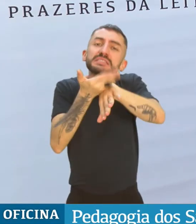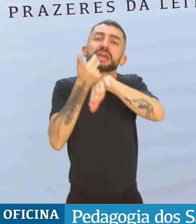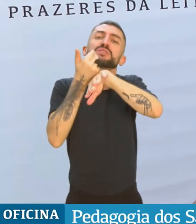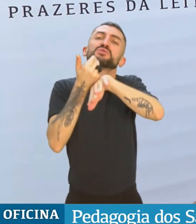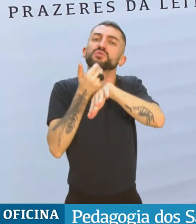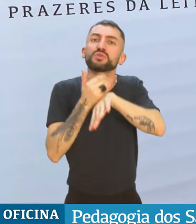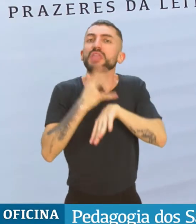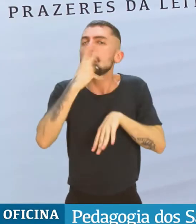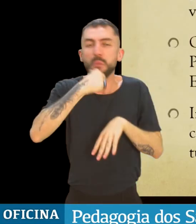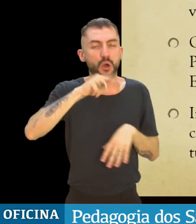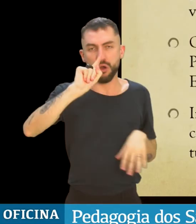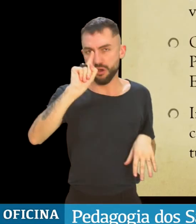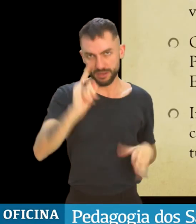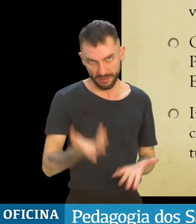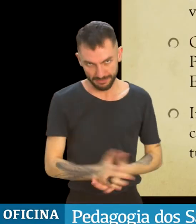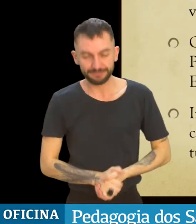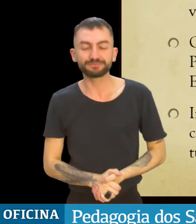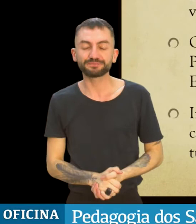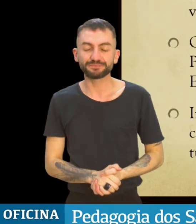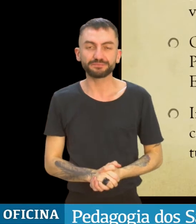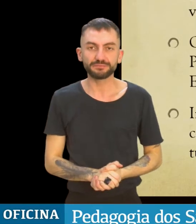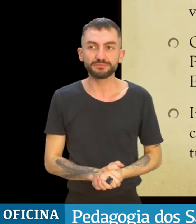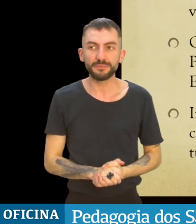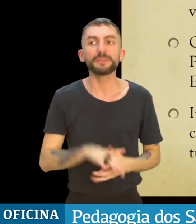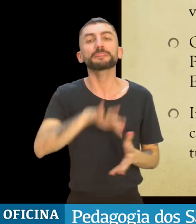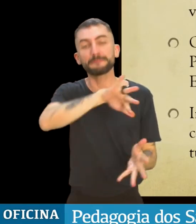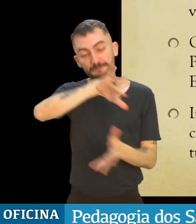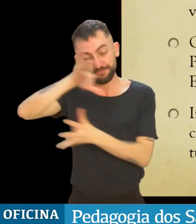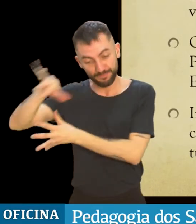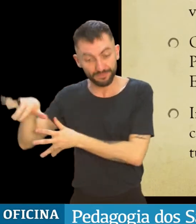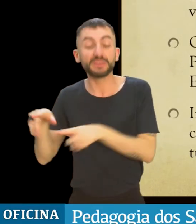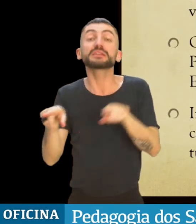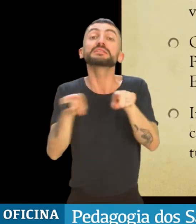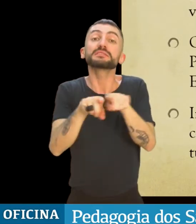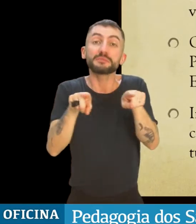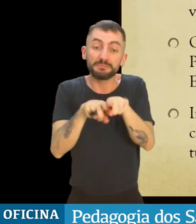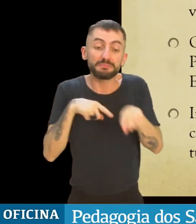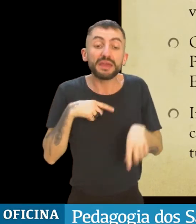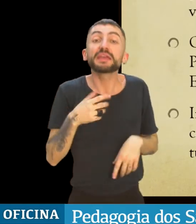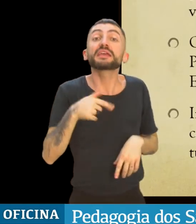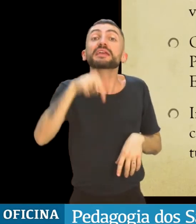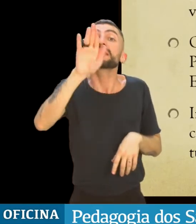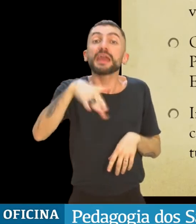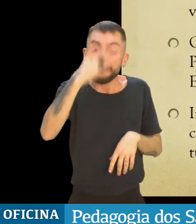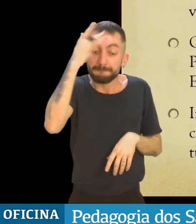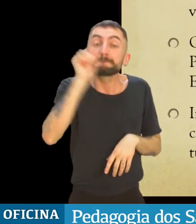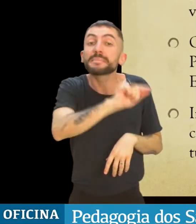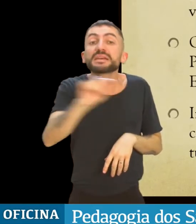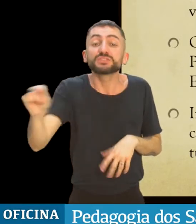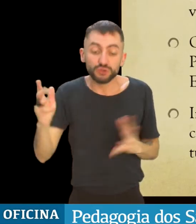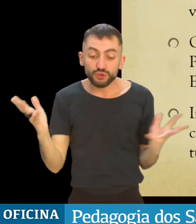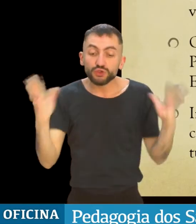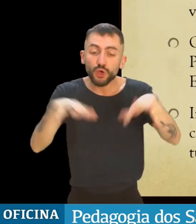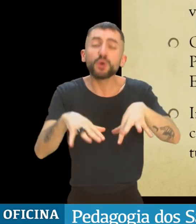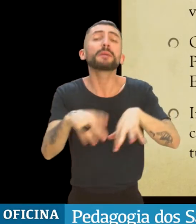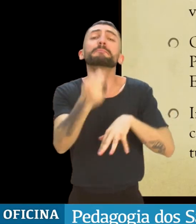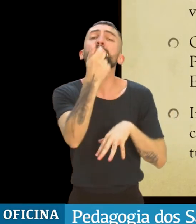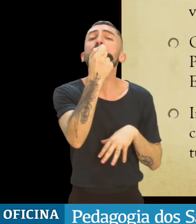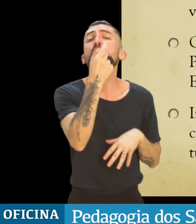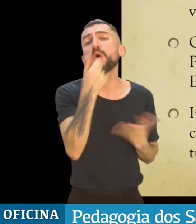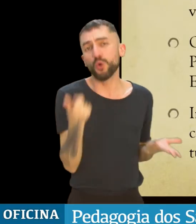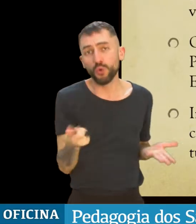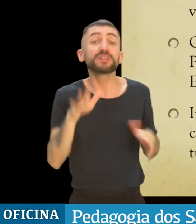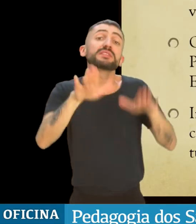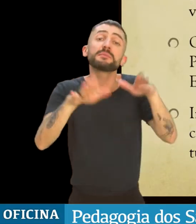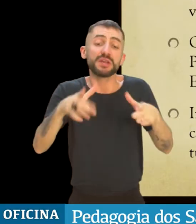Aqui eu já falei um pouco do público também. Quando eu falo um público pequeno, é isso, eu acho que isso depende muito desse local, depende